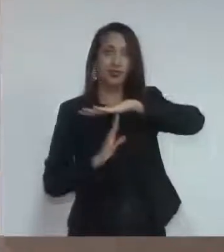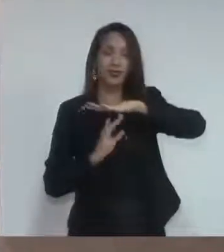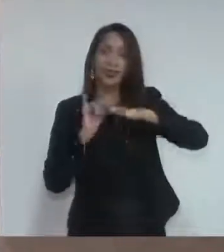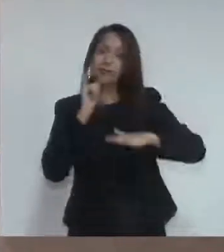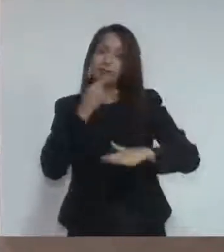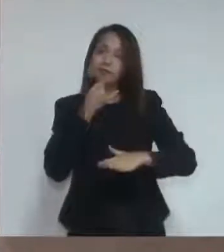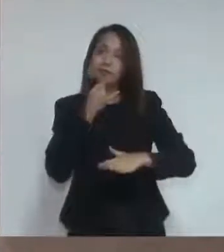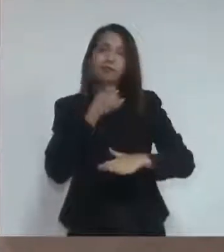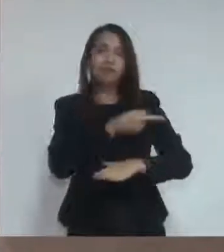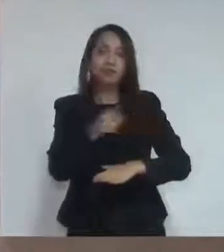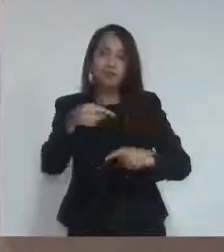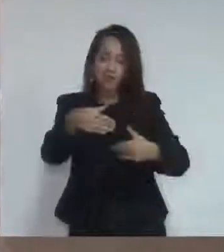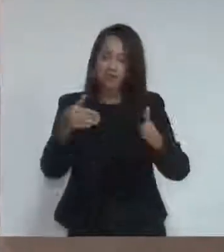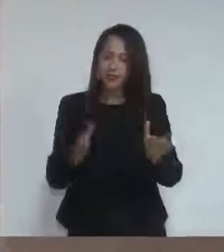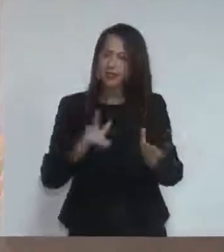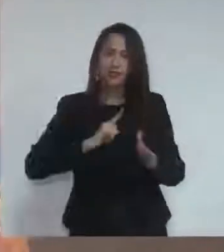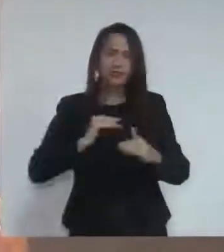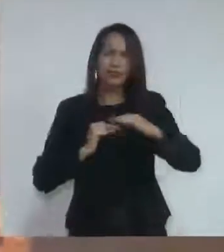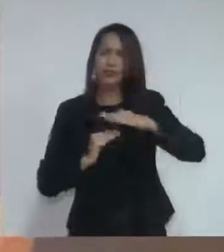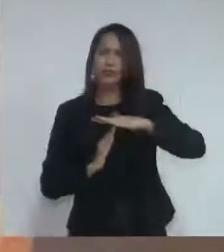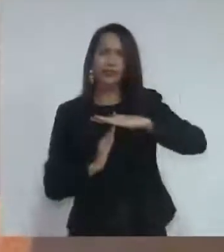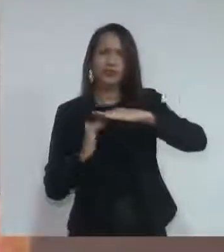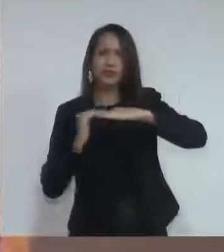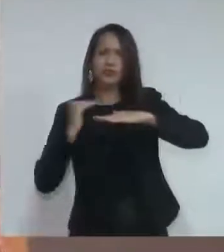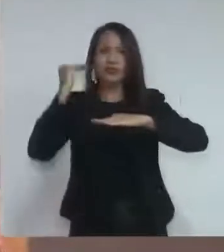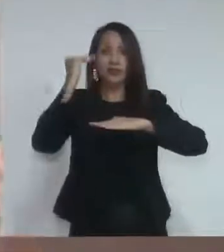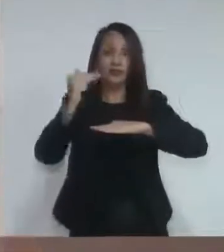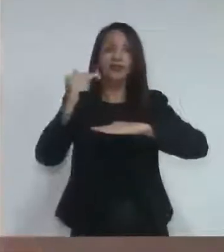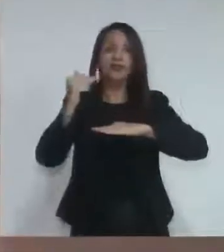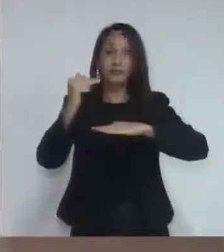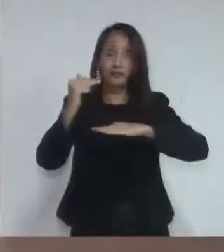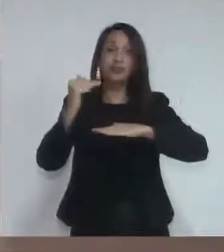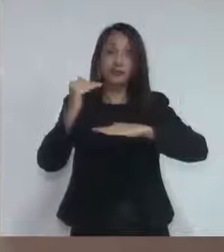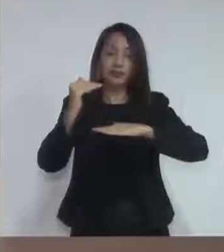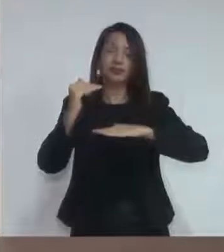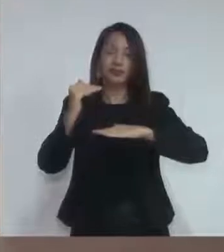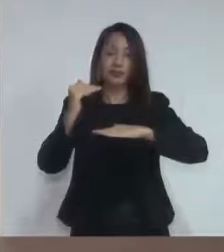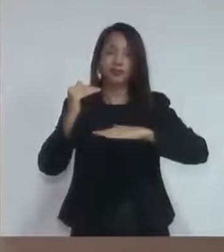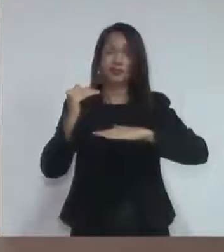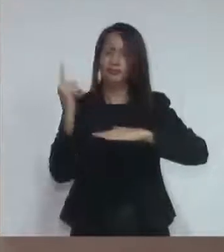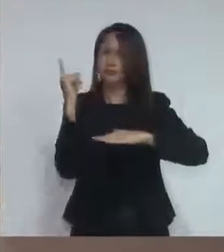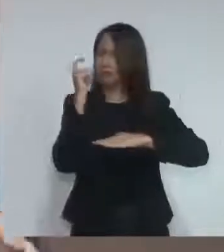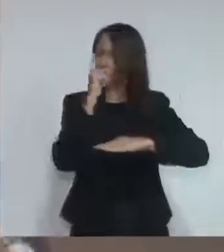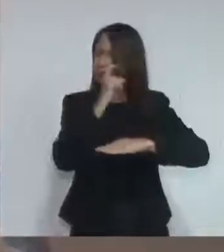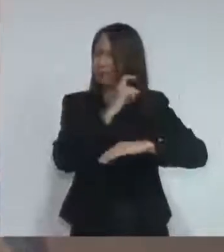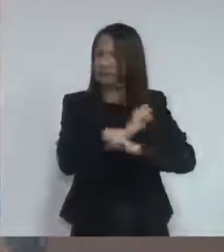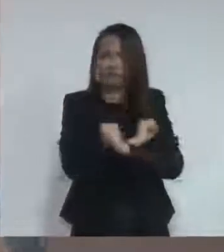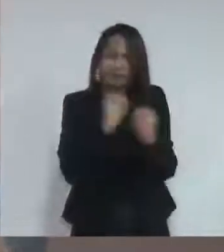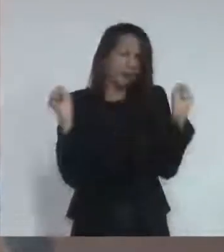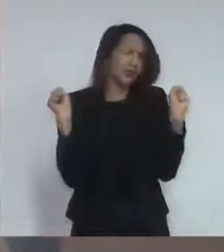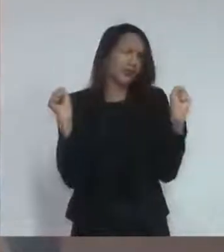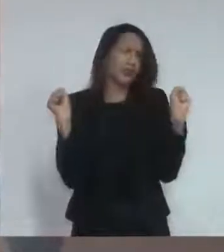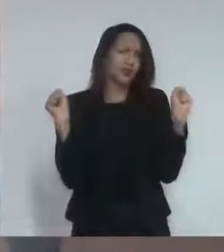Infelizmente, existem salas de aula com mais de 20 alunos. É humanamente impossível. A gente estava até numa